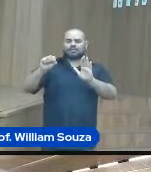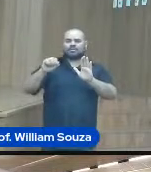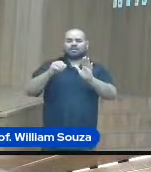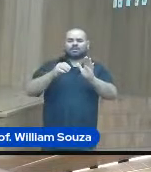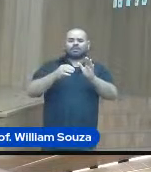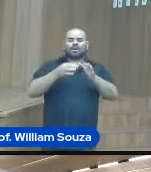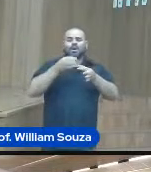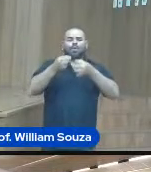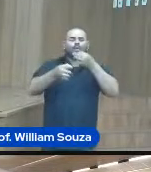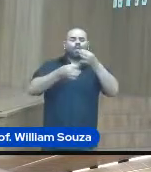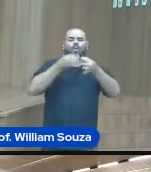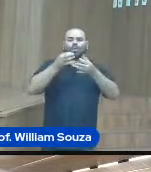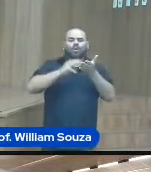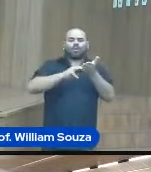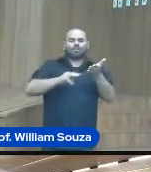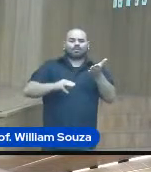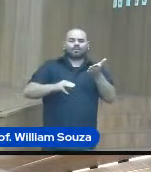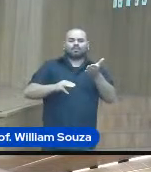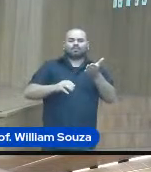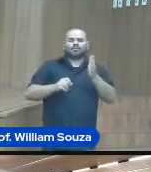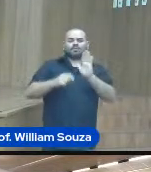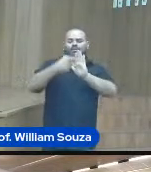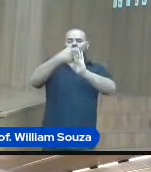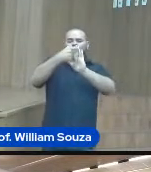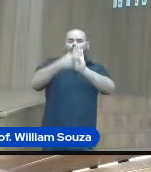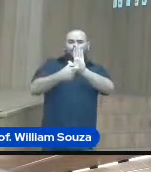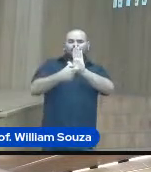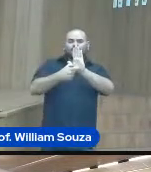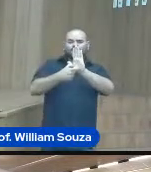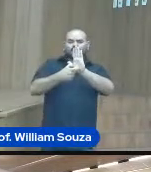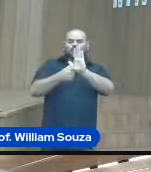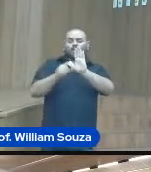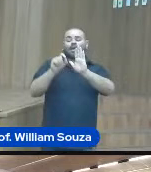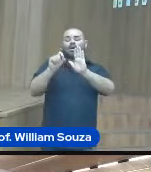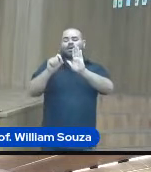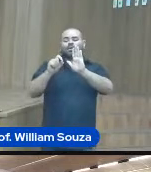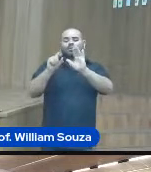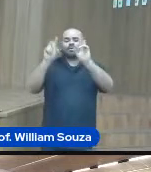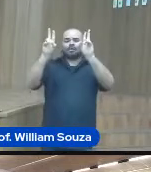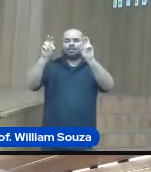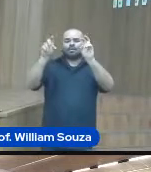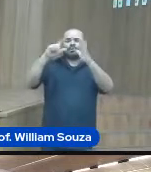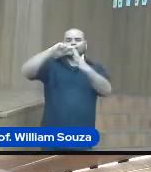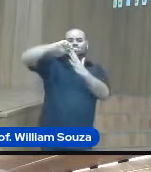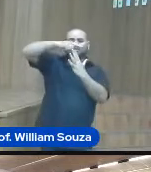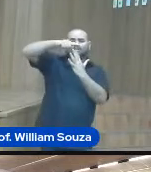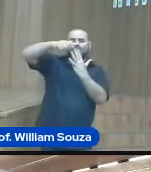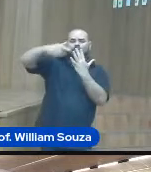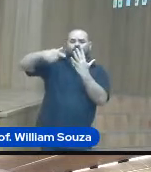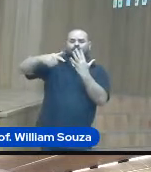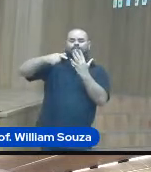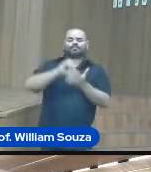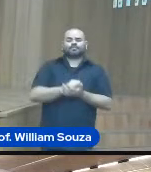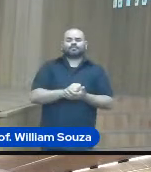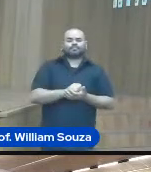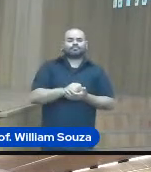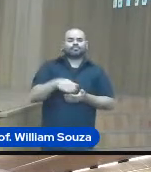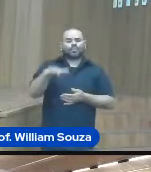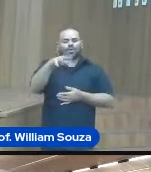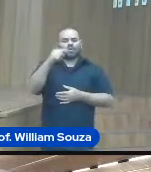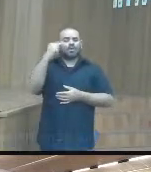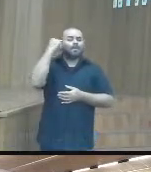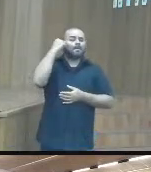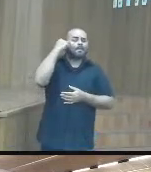um apêndice desse livro, que é o La Geometrie, A Geometria. Tá? Só para vocês terem uma ideia, eu vou